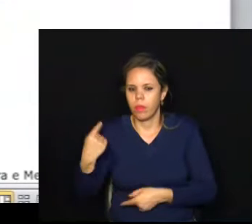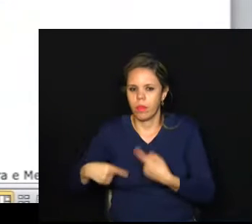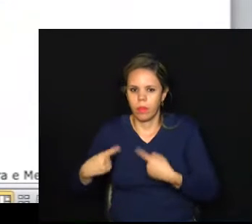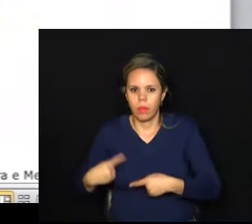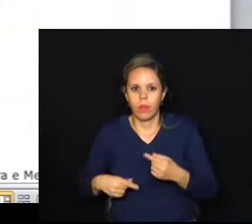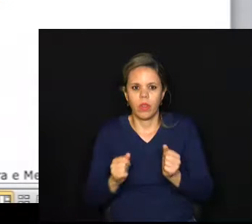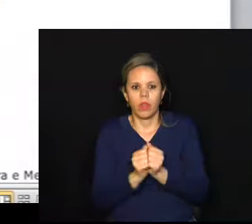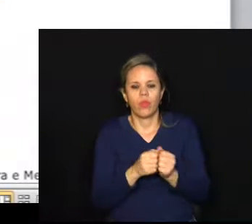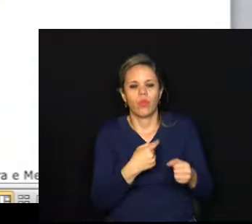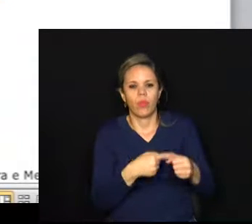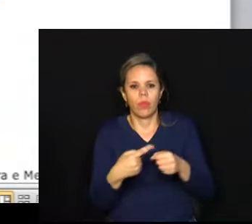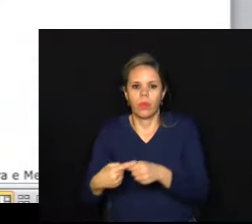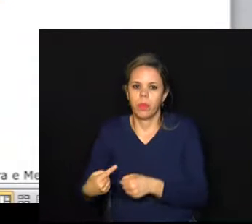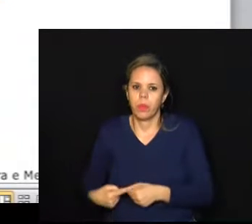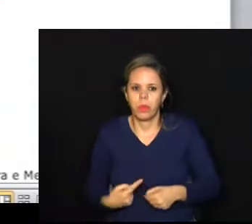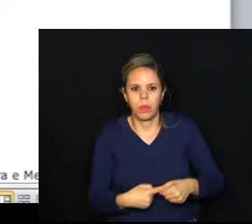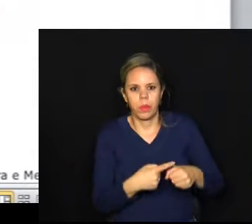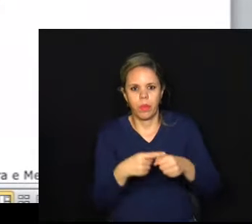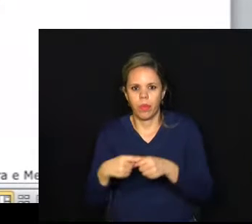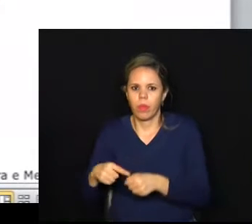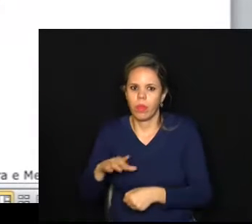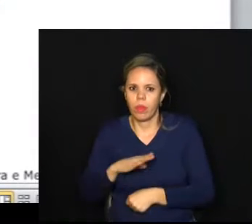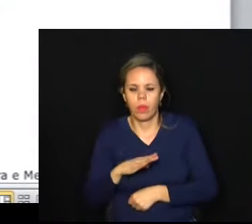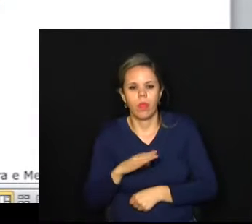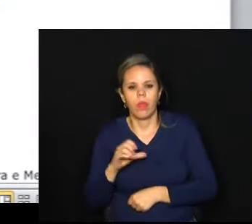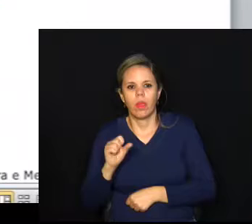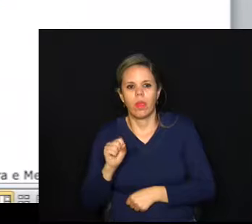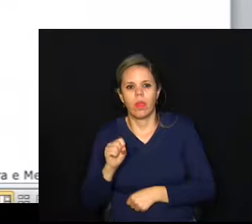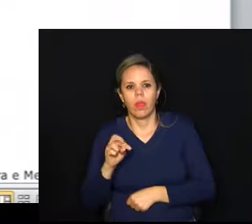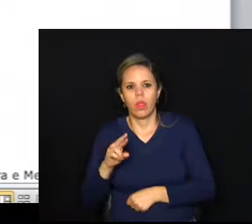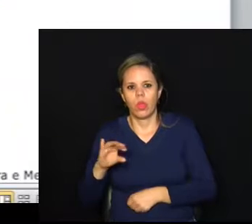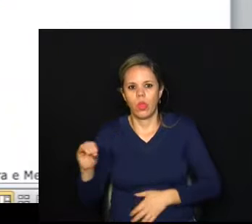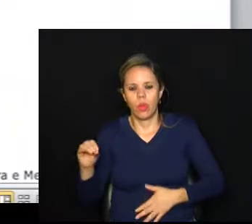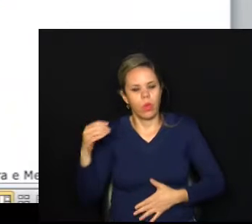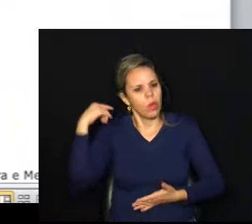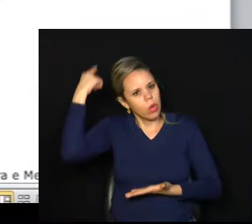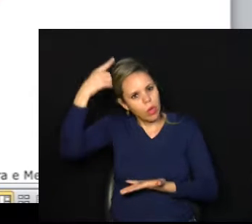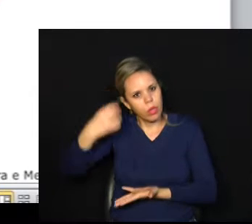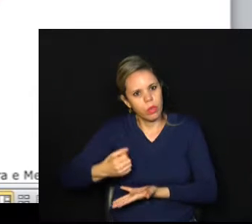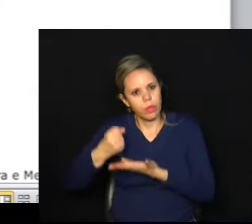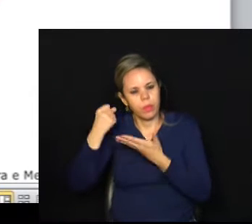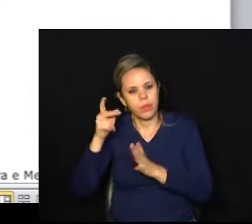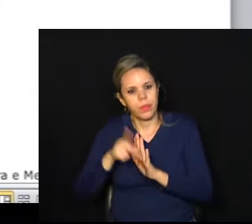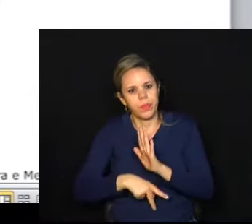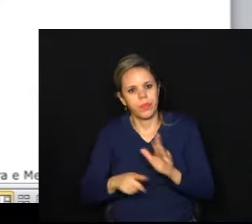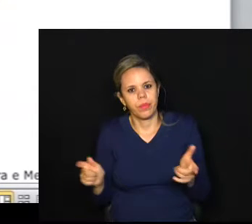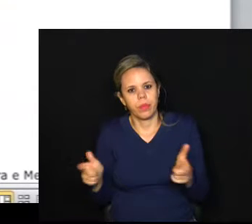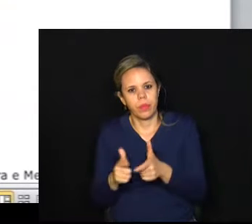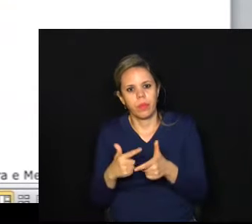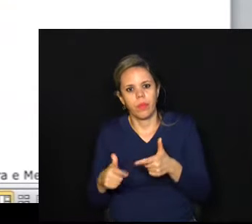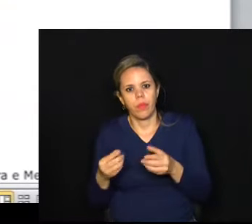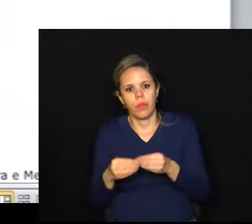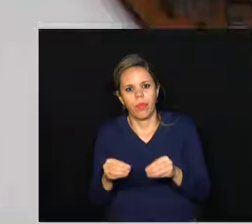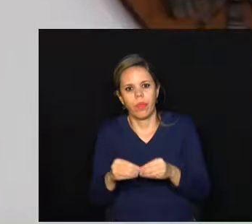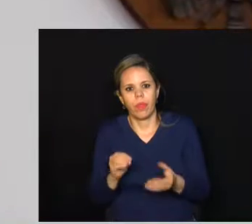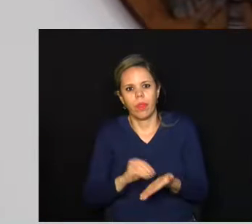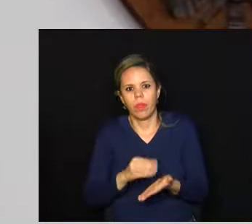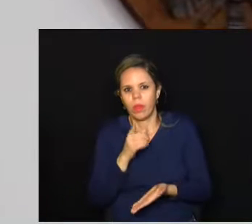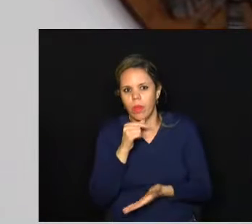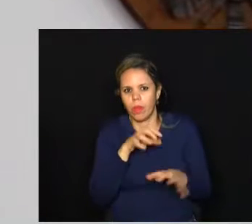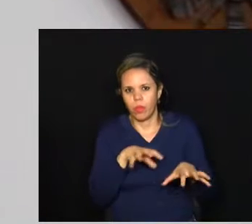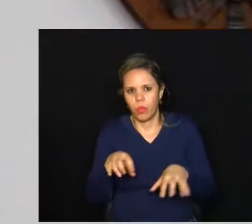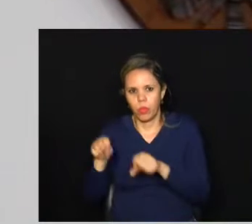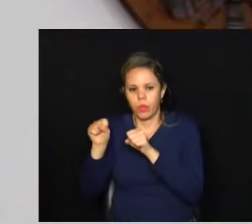os municípios da microrregião de Santo Antônio de Posse projetos para minimizar os efeitos da estiagem. É